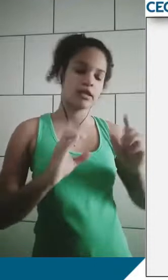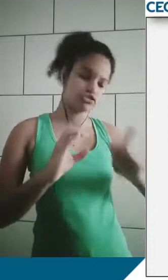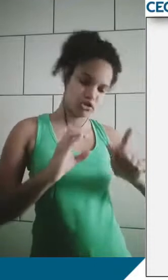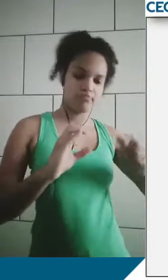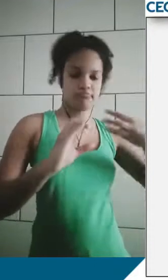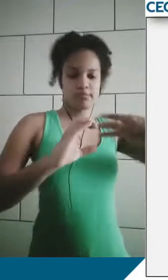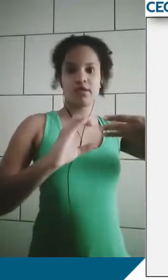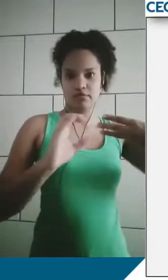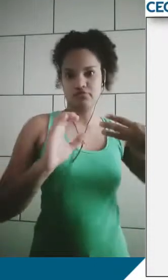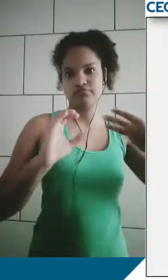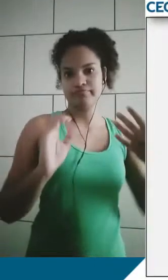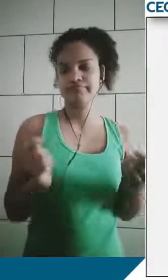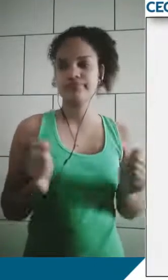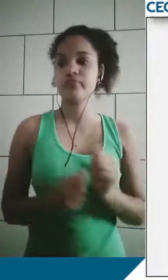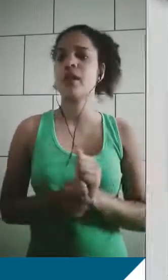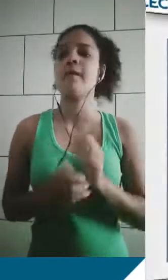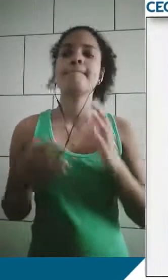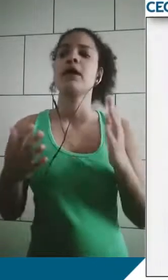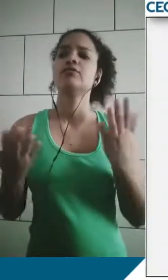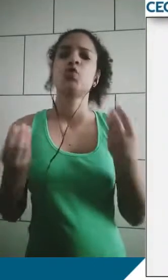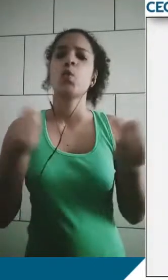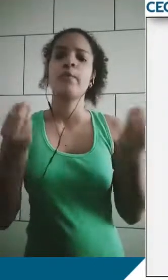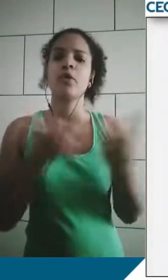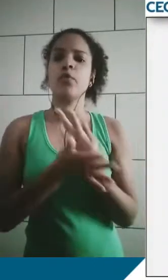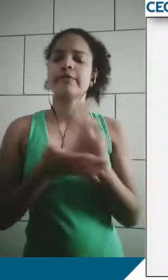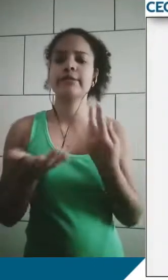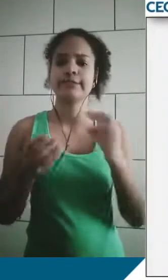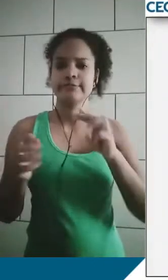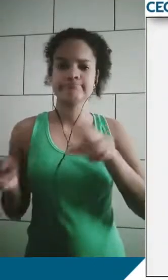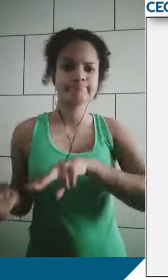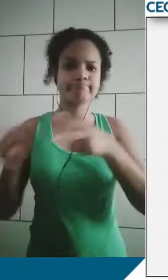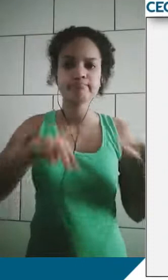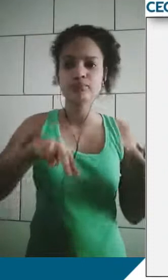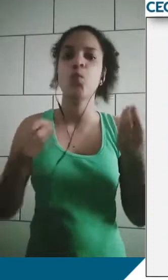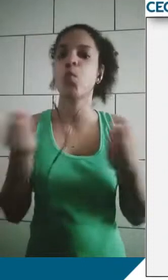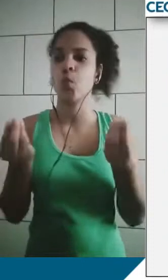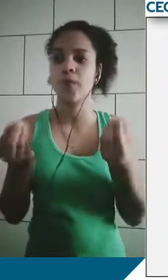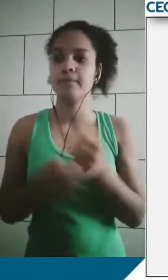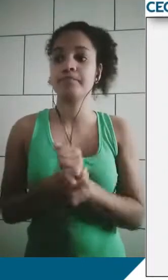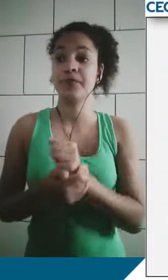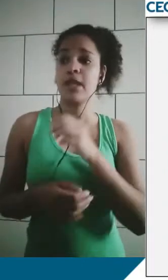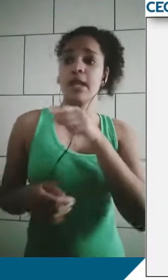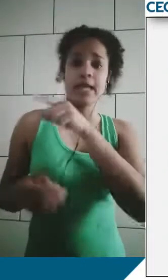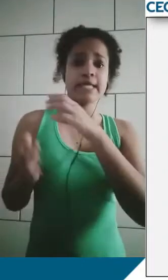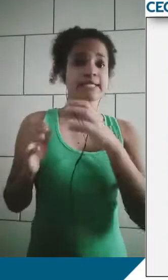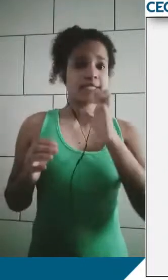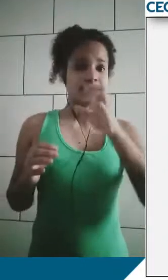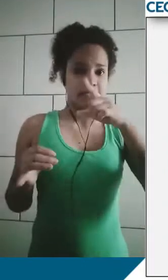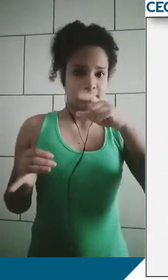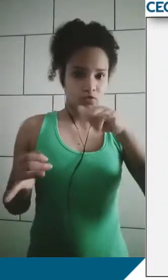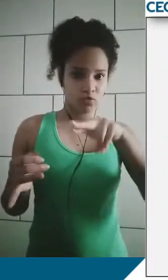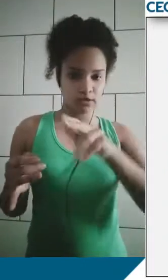transcrição. Como nós sabemos, as células eucariontes, como essas aí, são formadas por